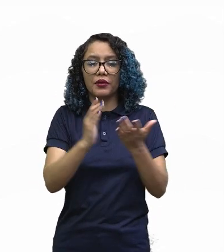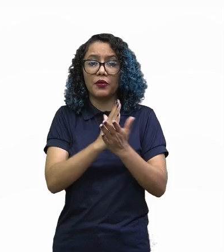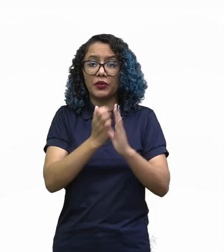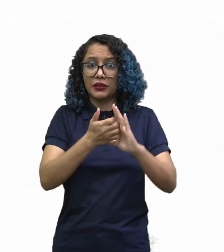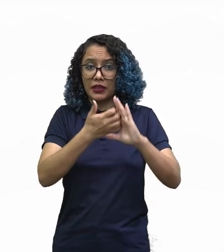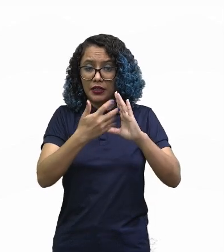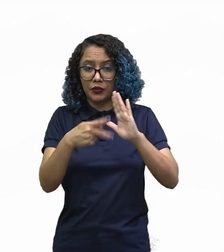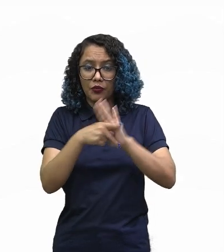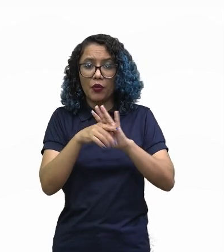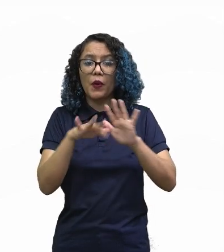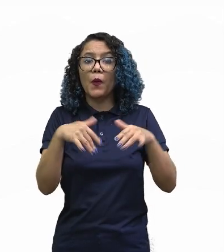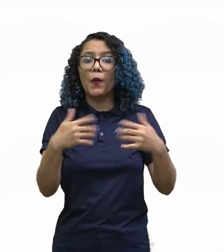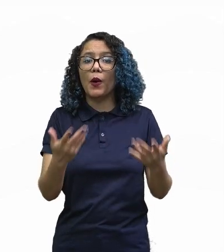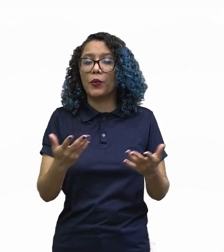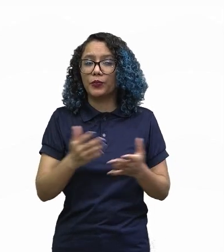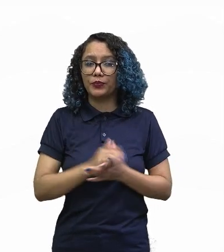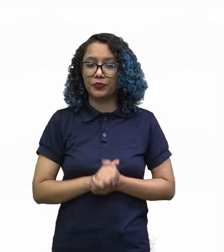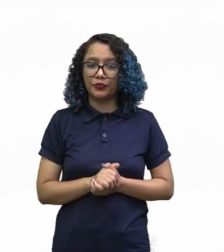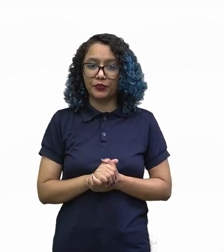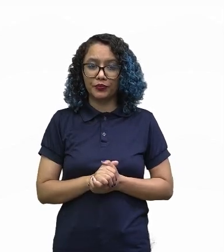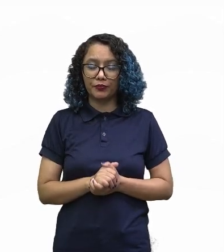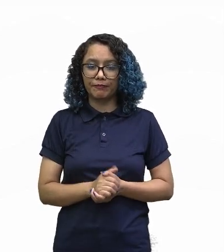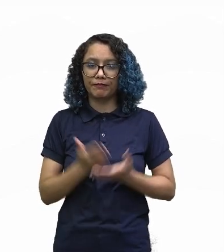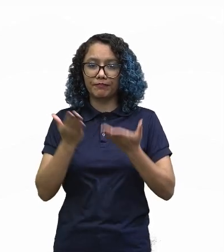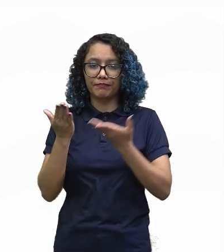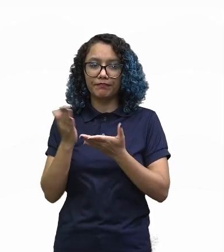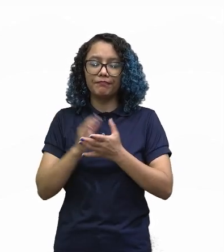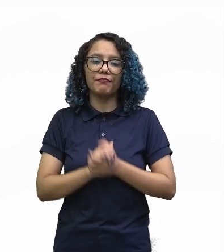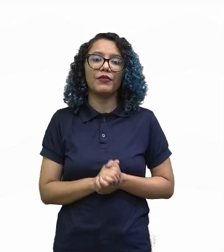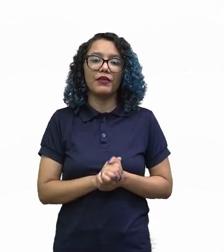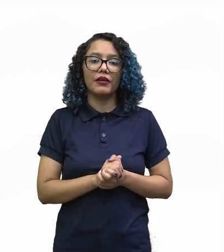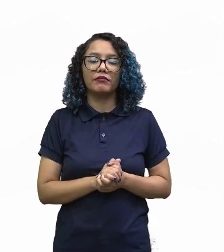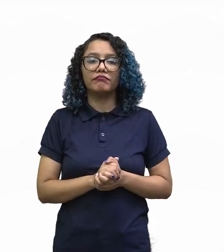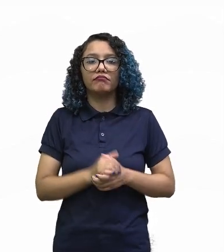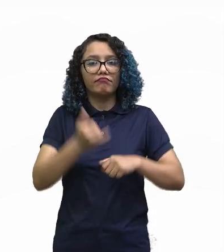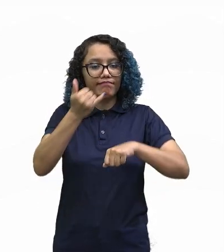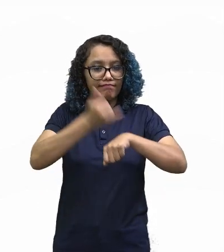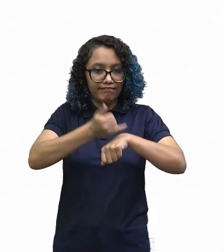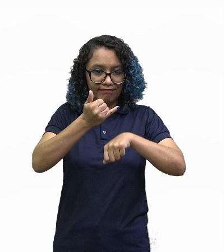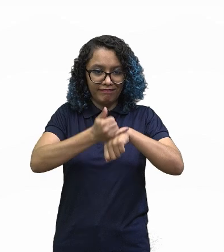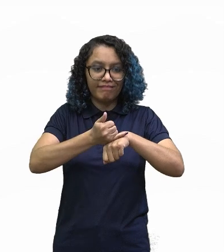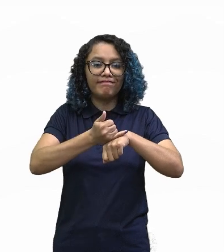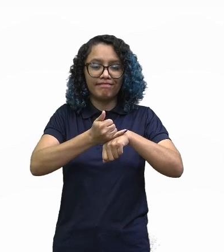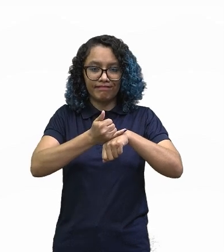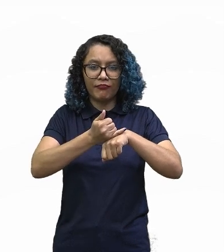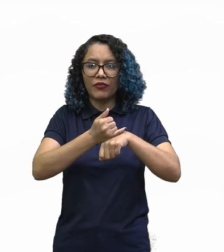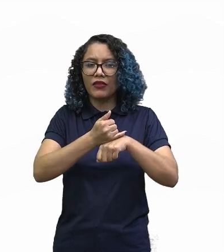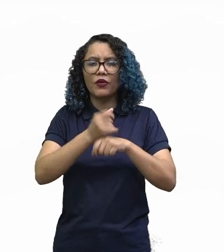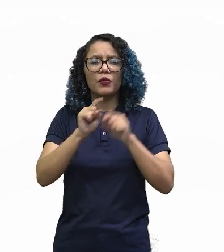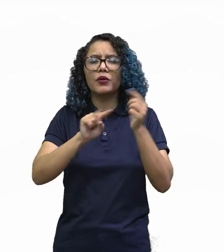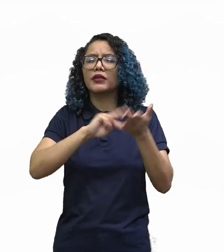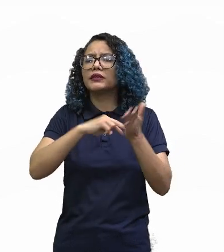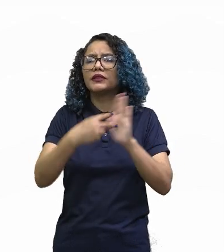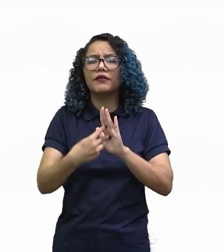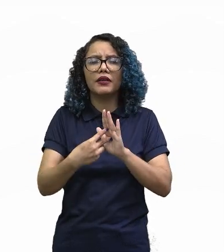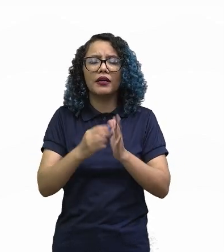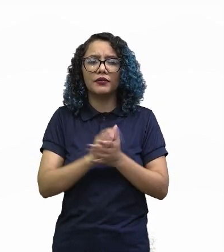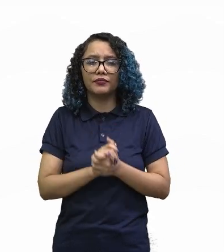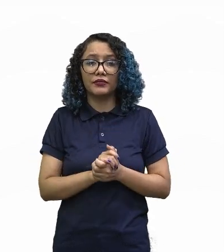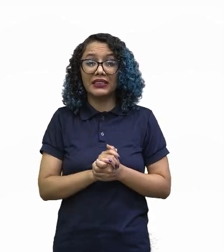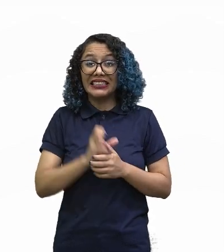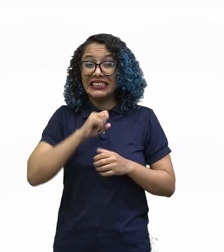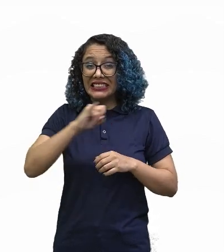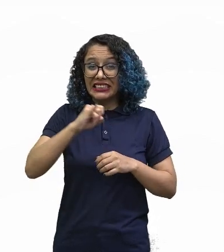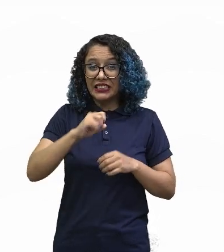próprias, são elas. Temos aqui o metalismo, que é aquela ideia de que quanto mais ouro e